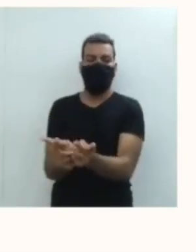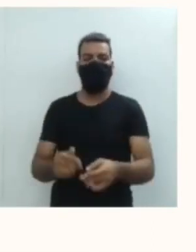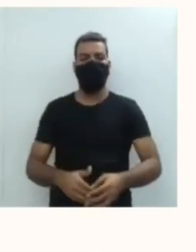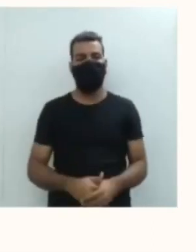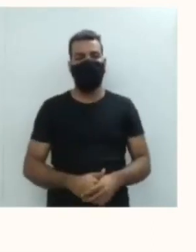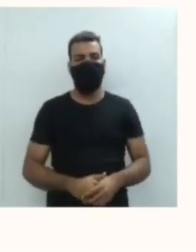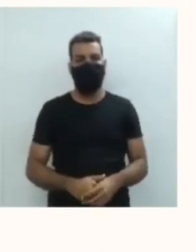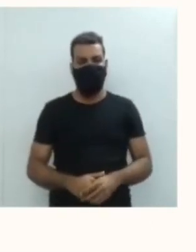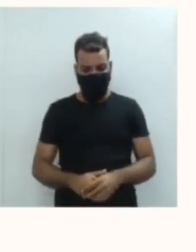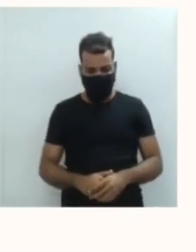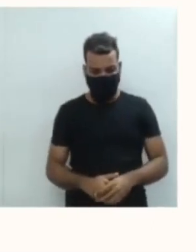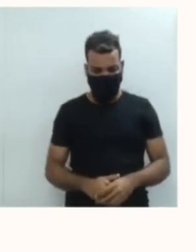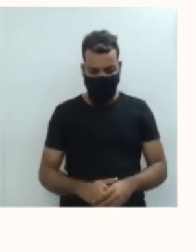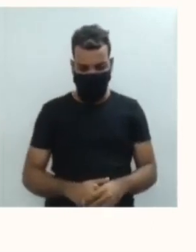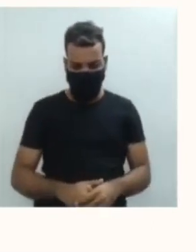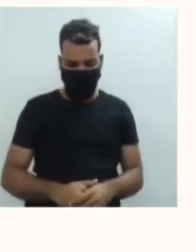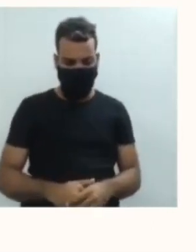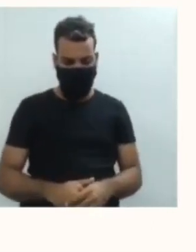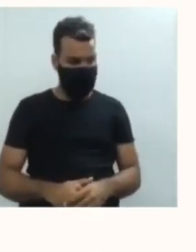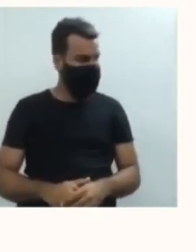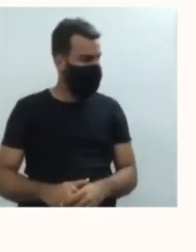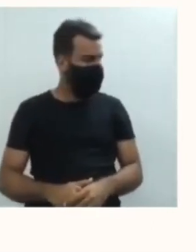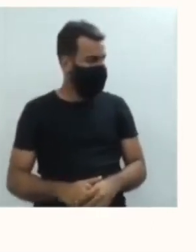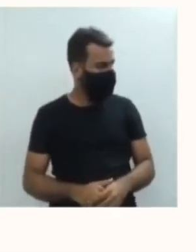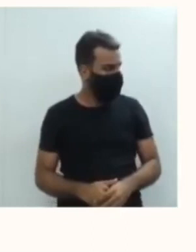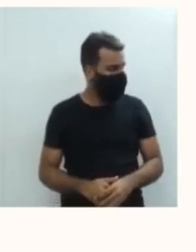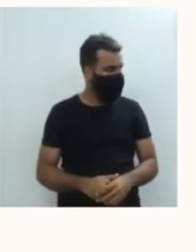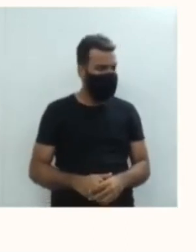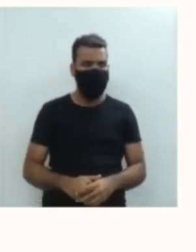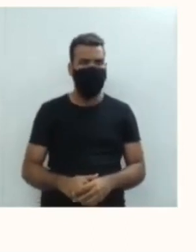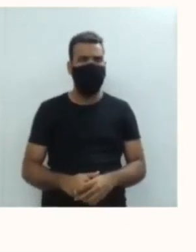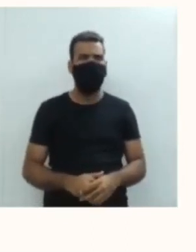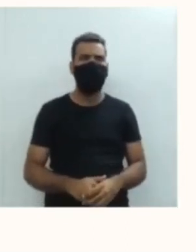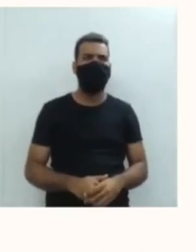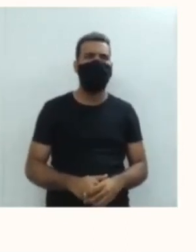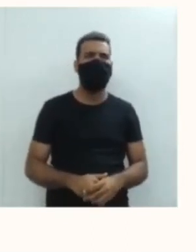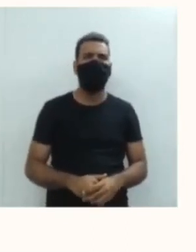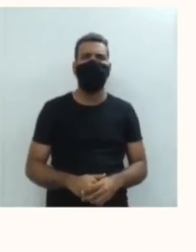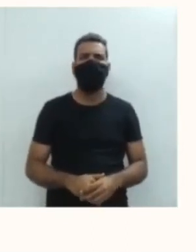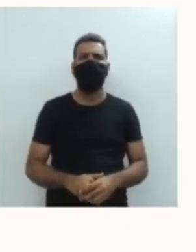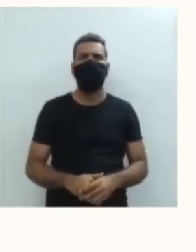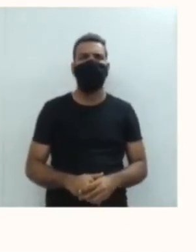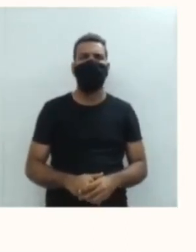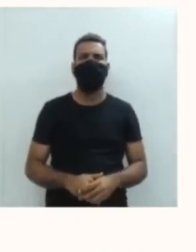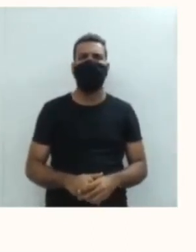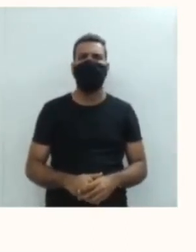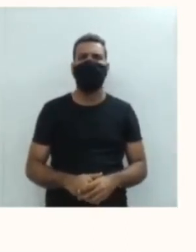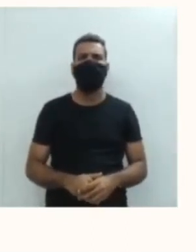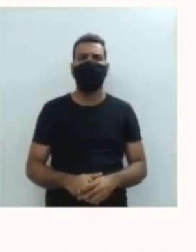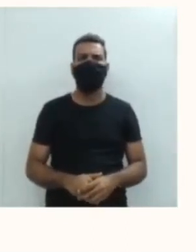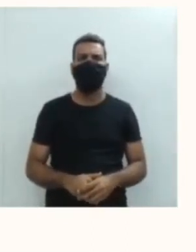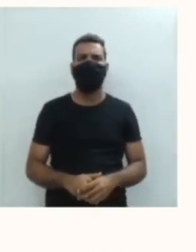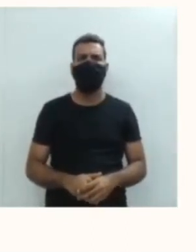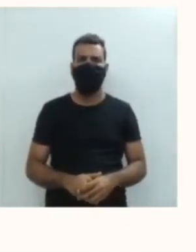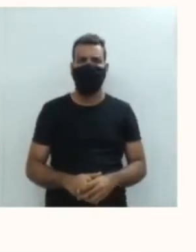então é o que é que nós temos aqui também dentro da nossa classe prato nós temos o nosso dois